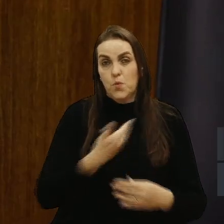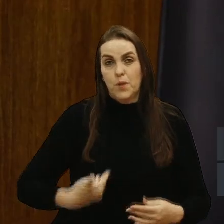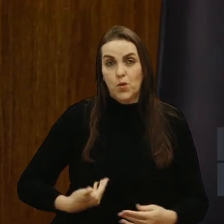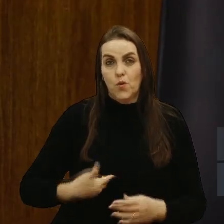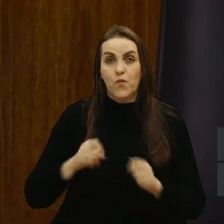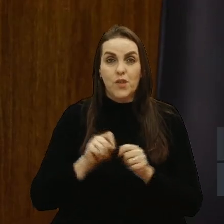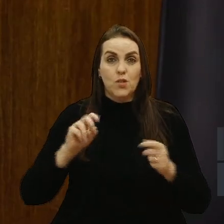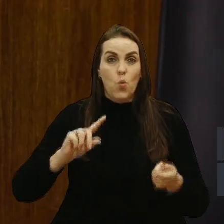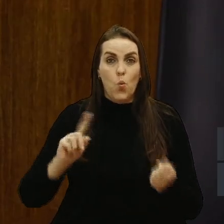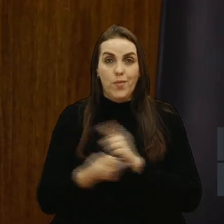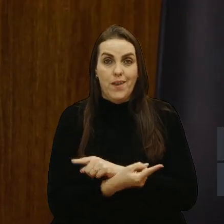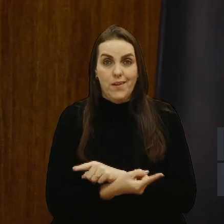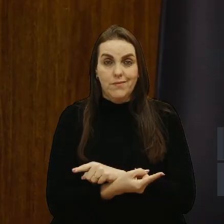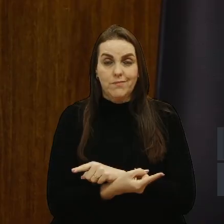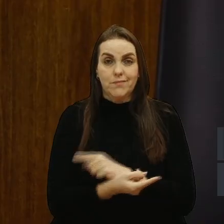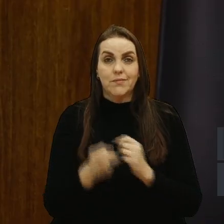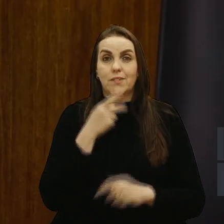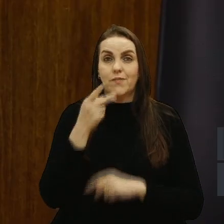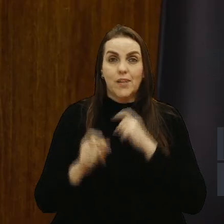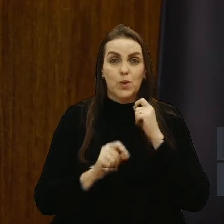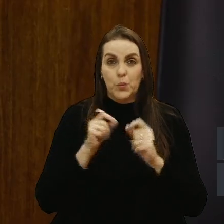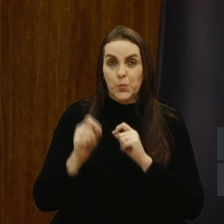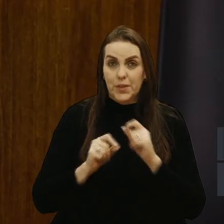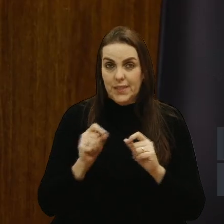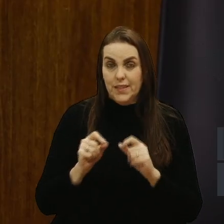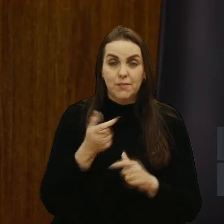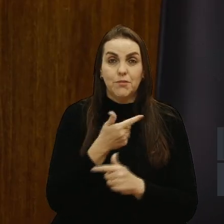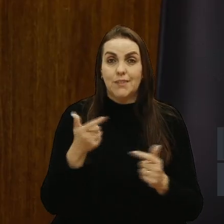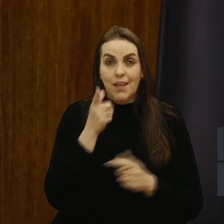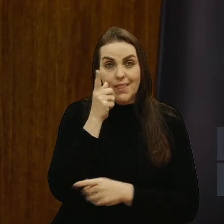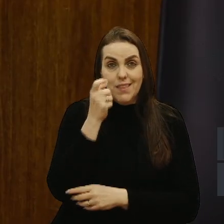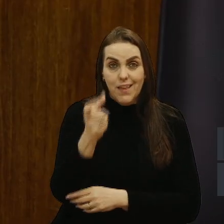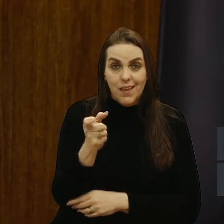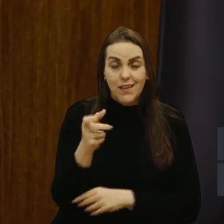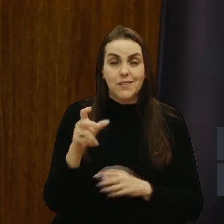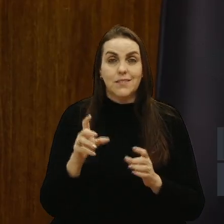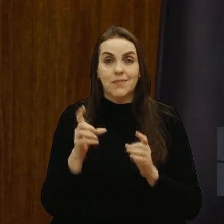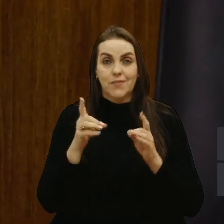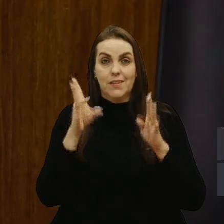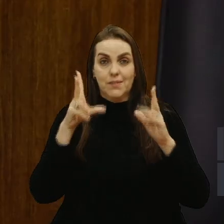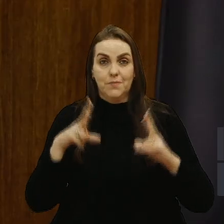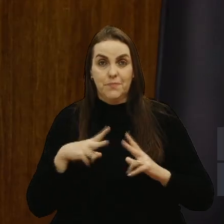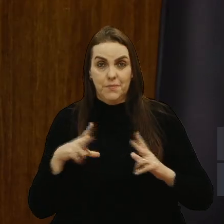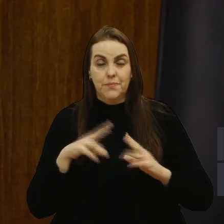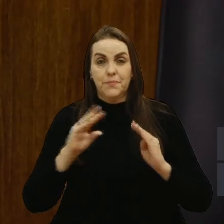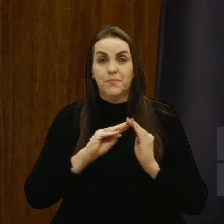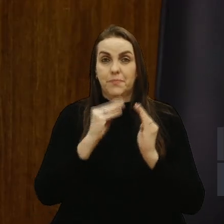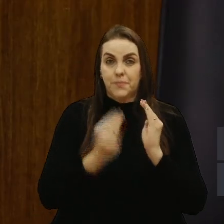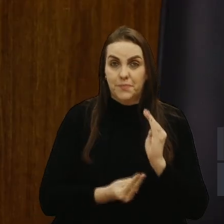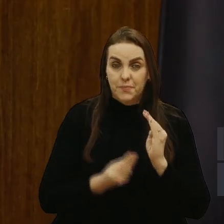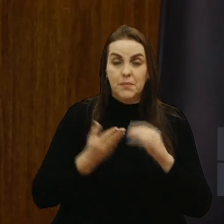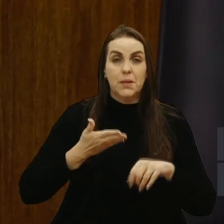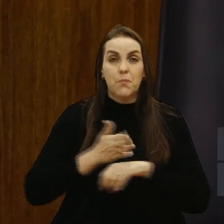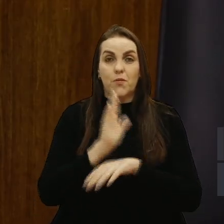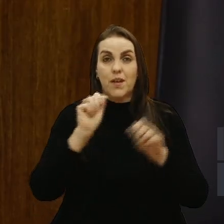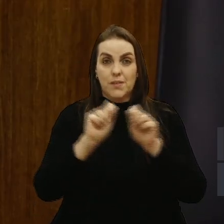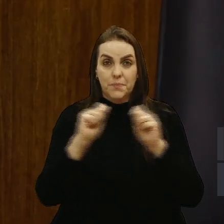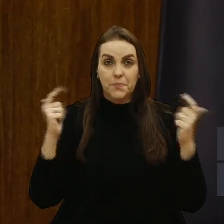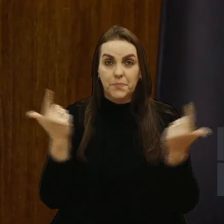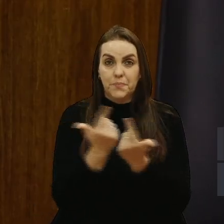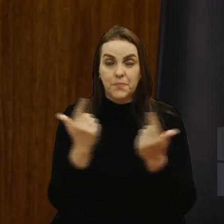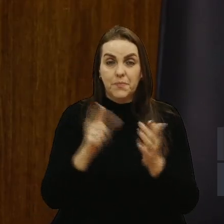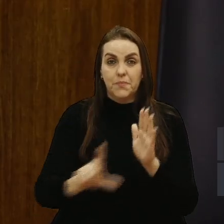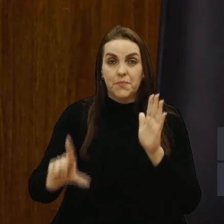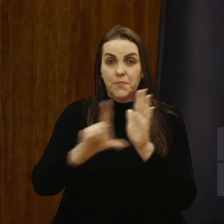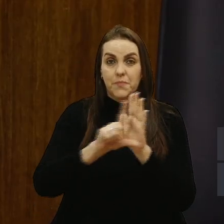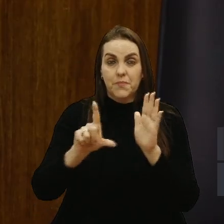contrário. Então ele está dizendo que não tem interesse de privatizar o SAMAI, mas quer aprovar na Assembleia Legislativa uma lei